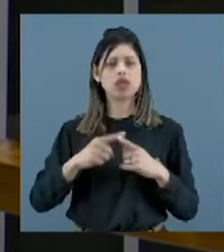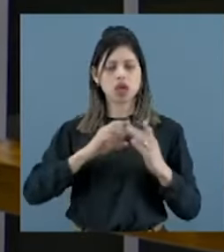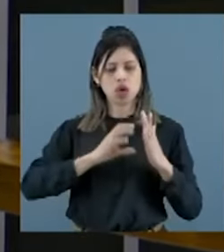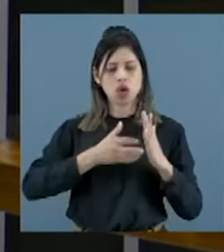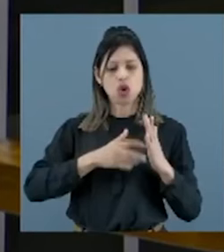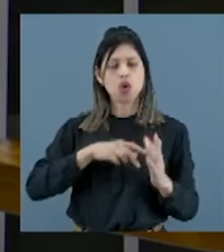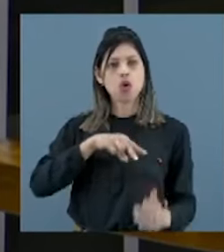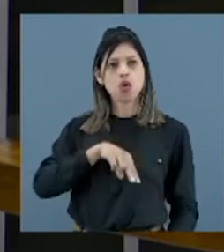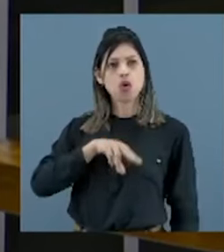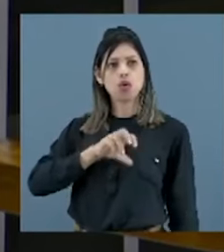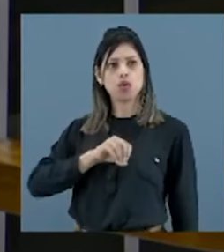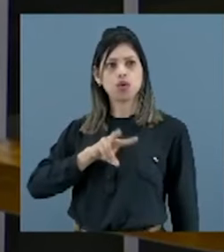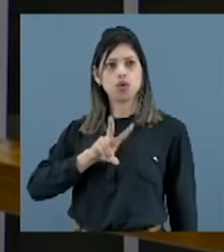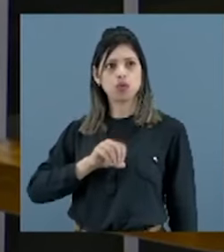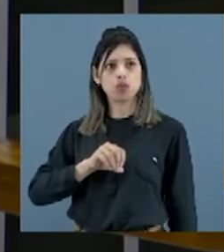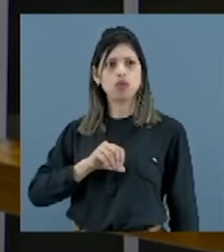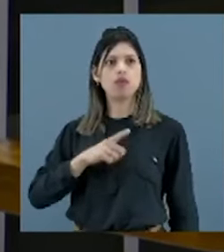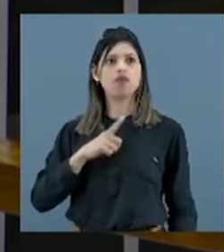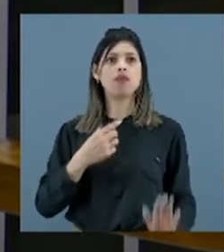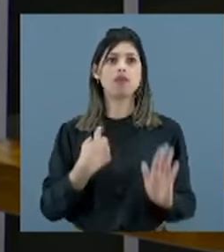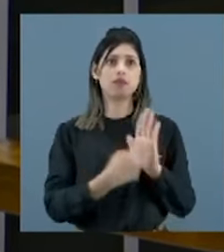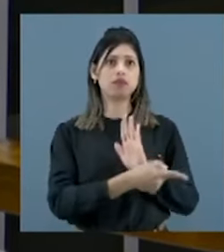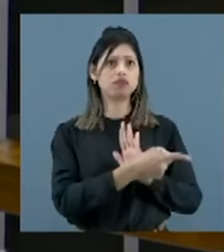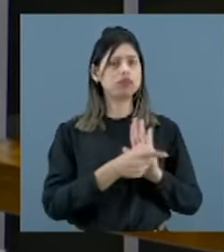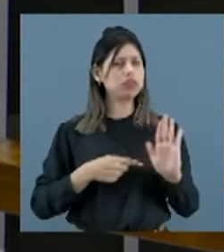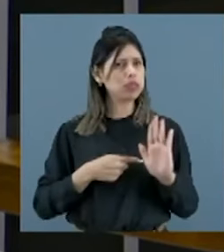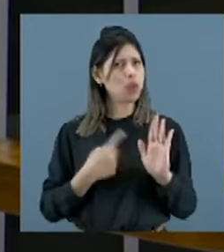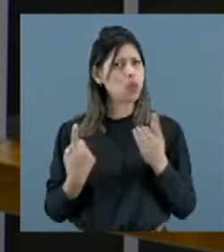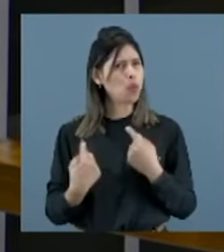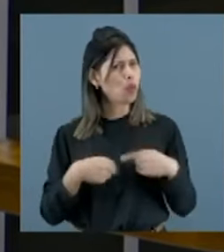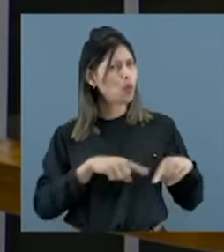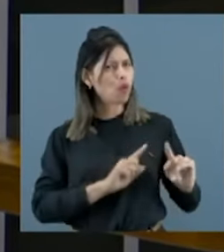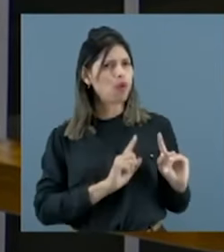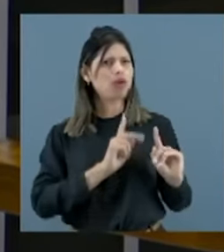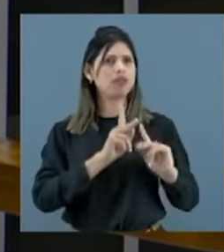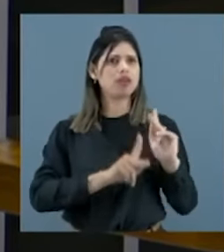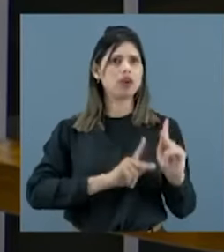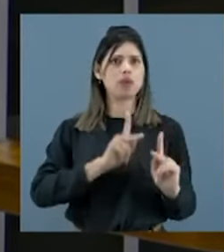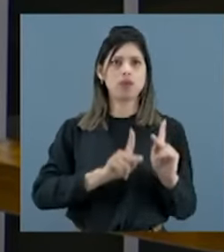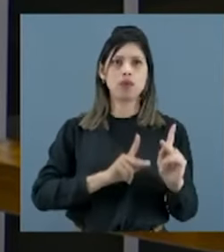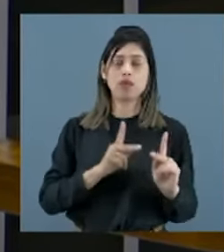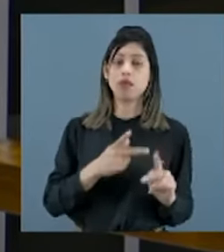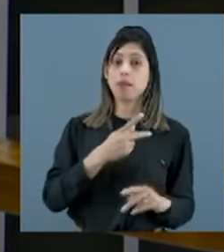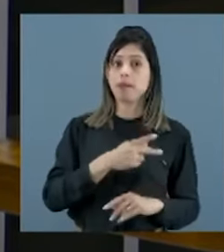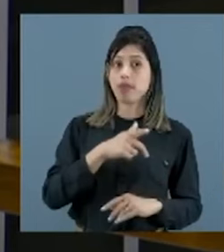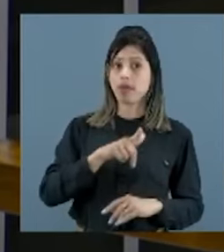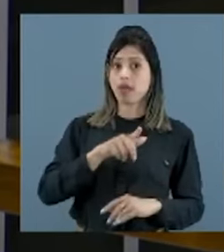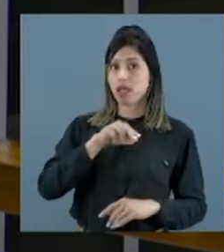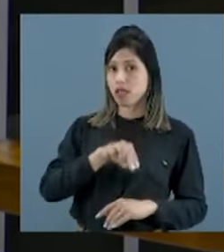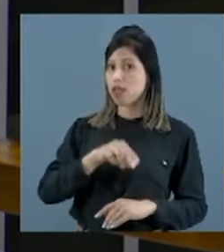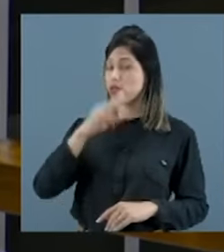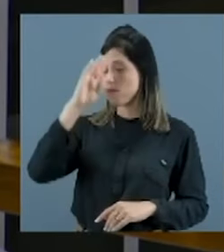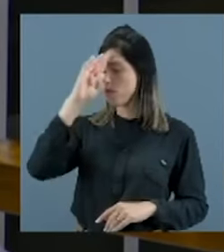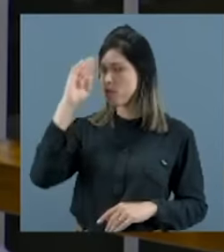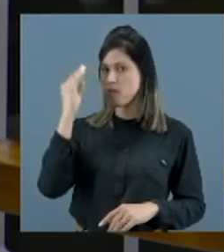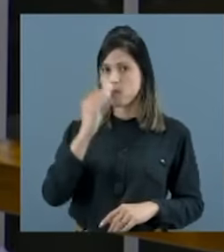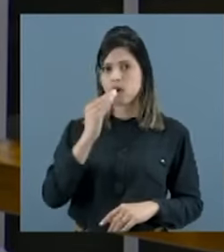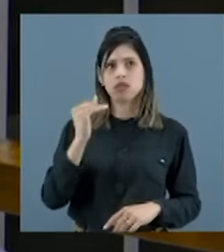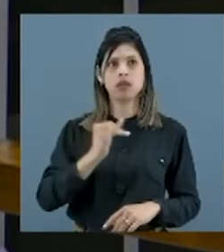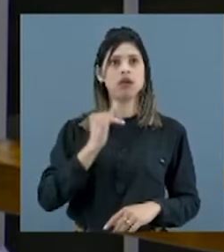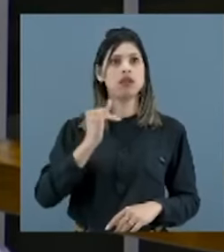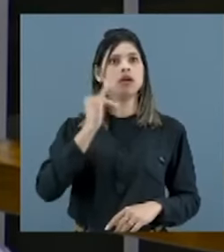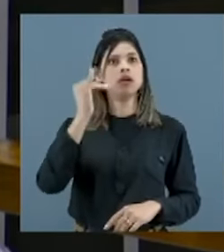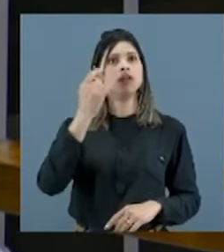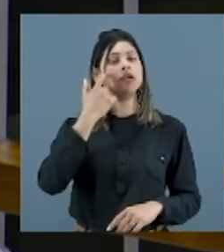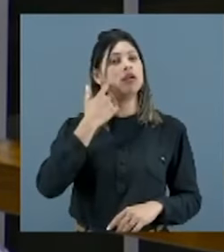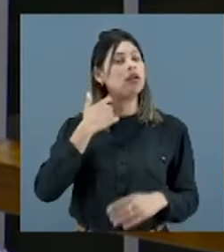aqui está fazendo obstrução contra o povo, porque são PLNs fundamentais. Engraçado que